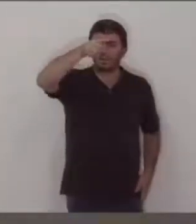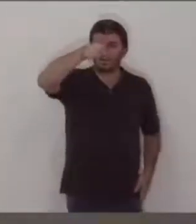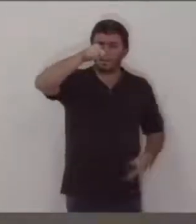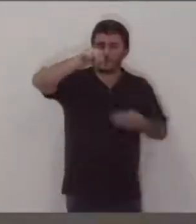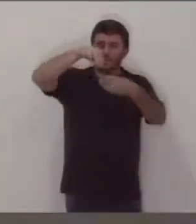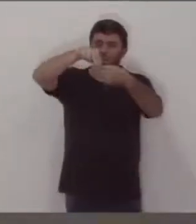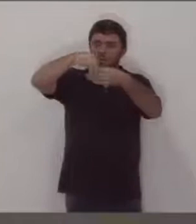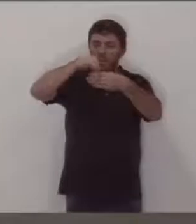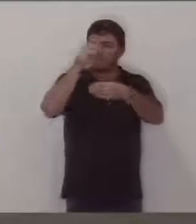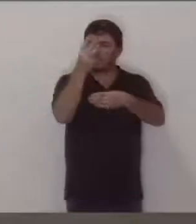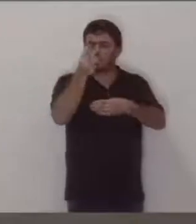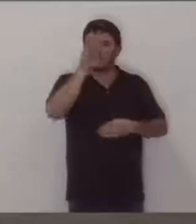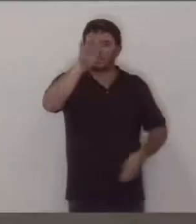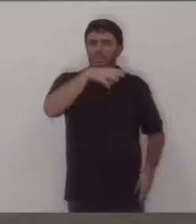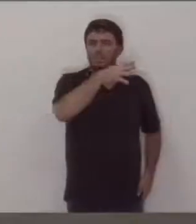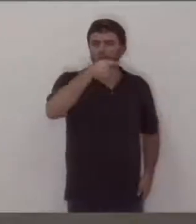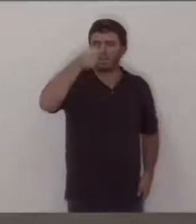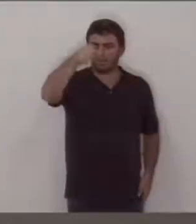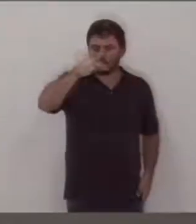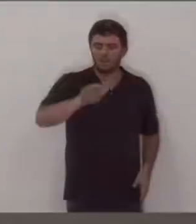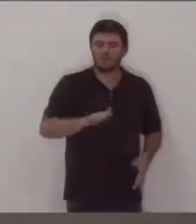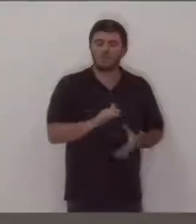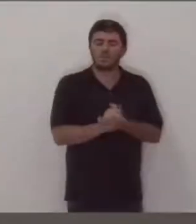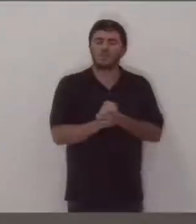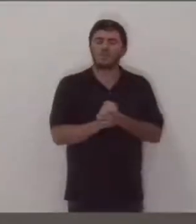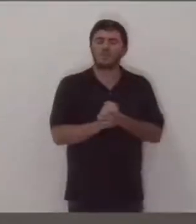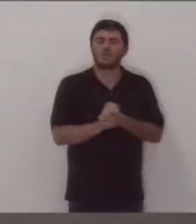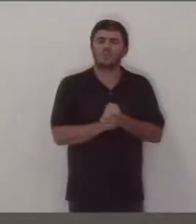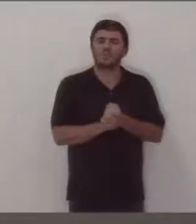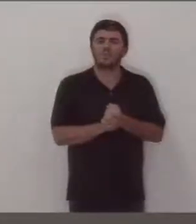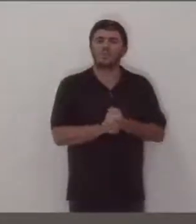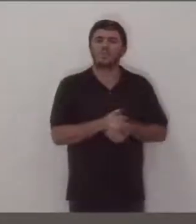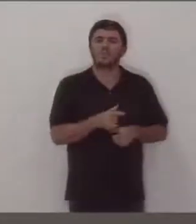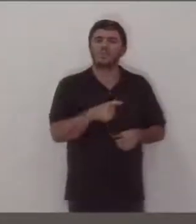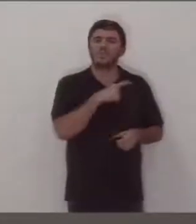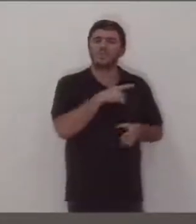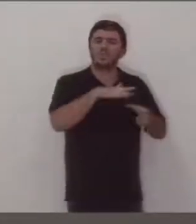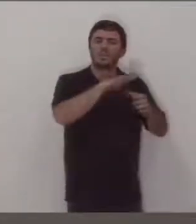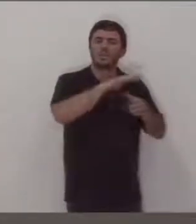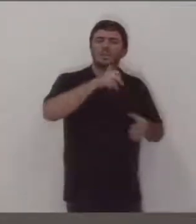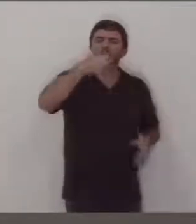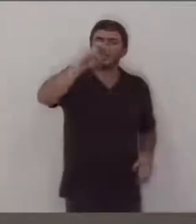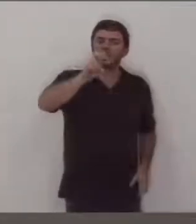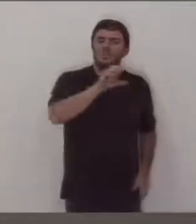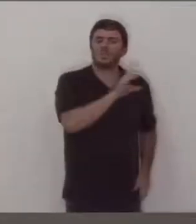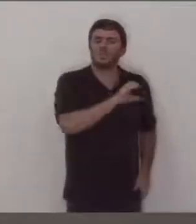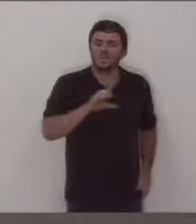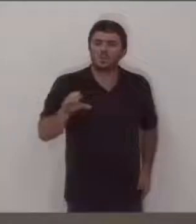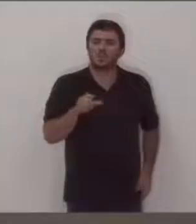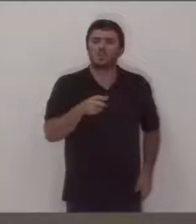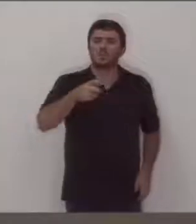lá um resumo, que eram 15 gestores de creche, 15 coordenadoras,